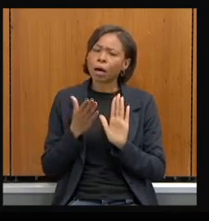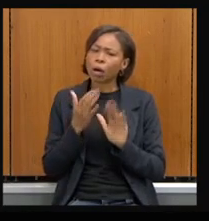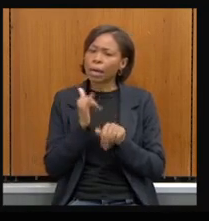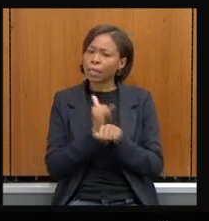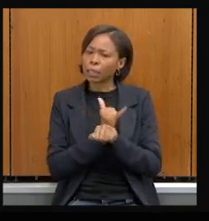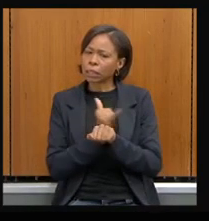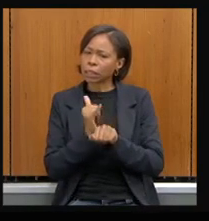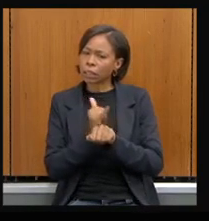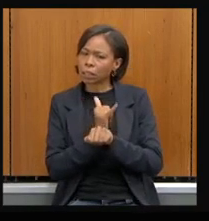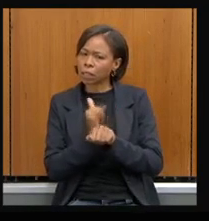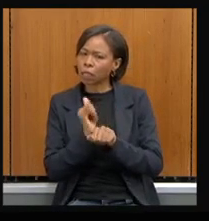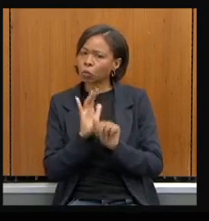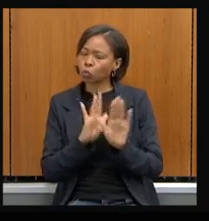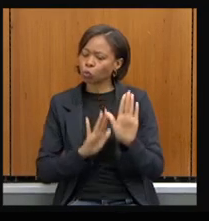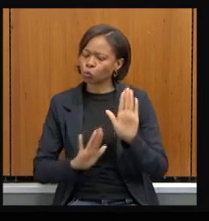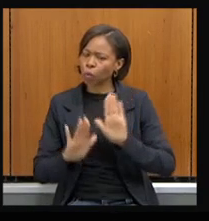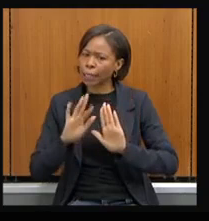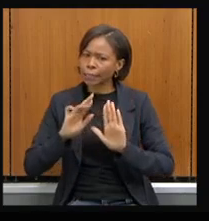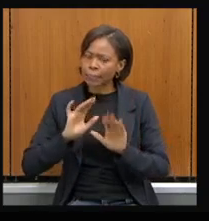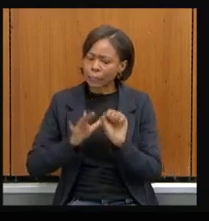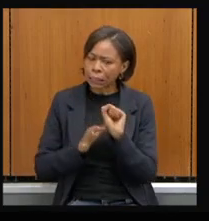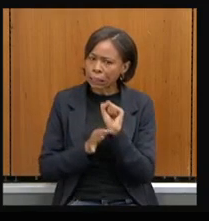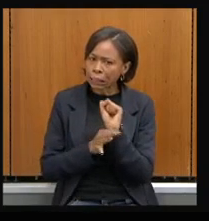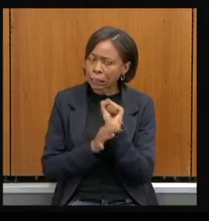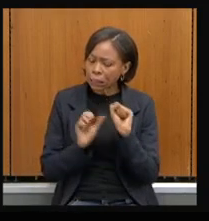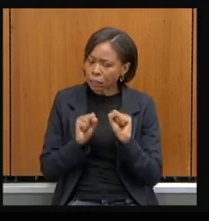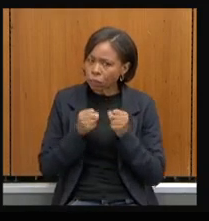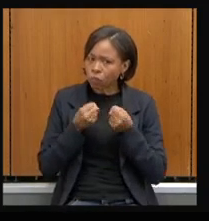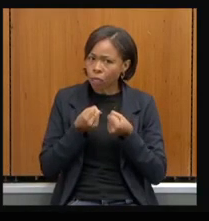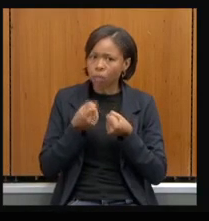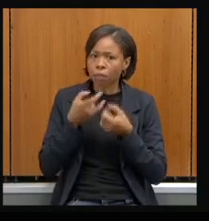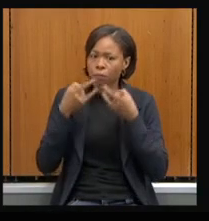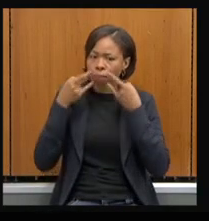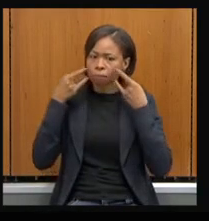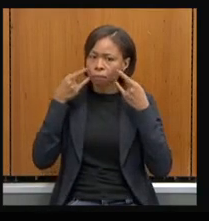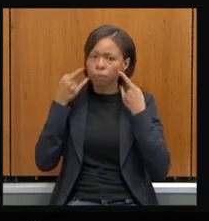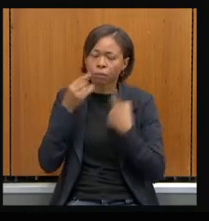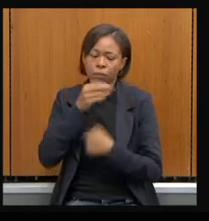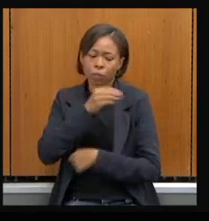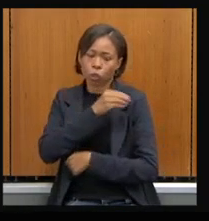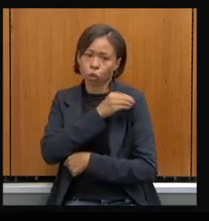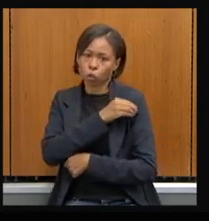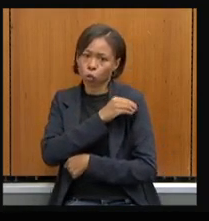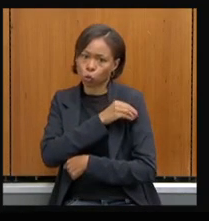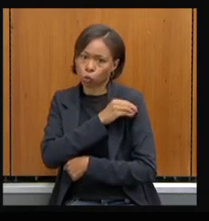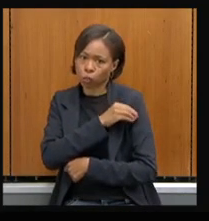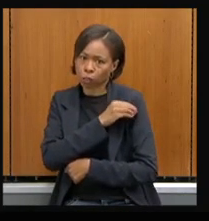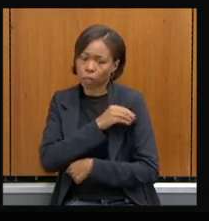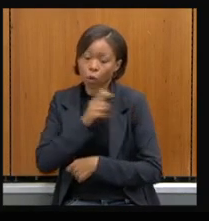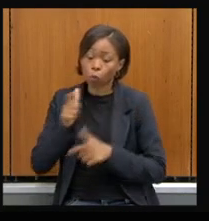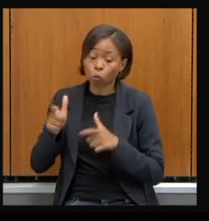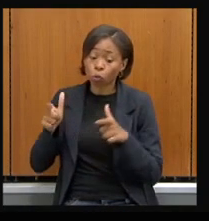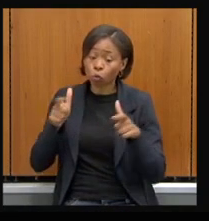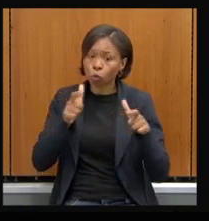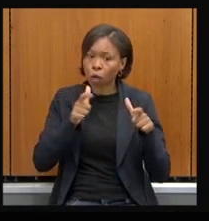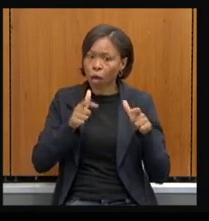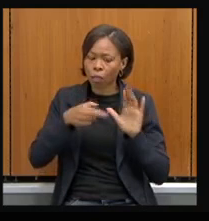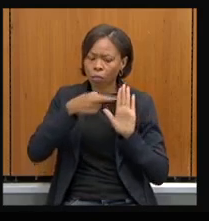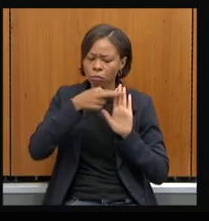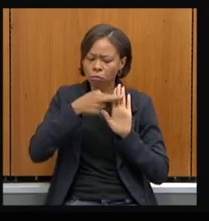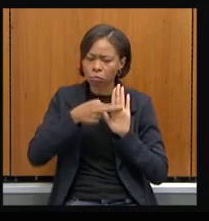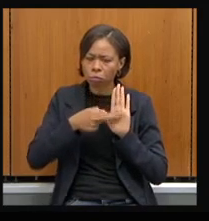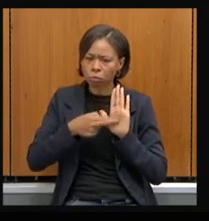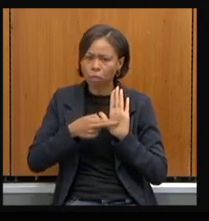máscara, álcool gel, os espaços preparados para receber o turismo, os